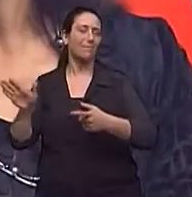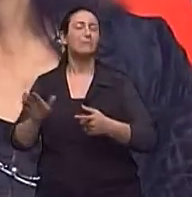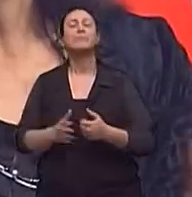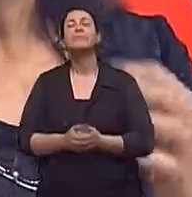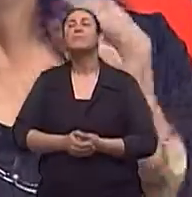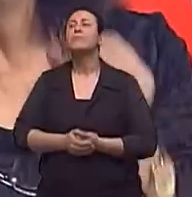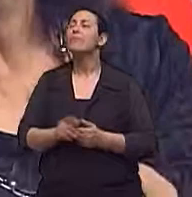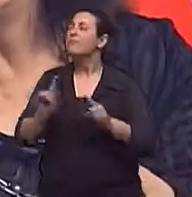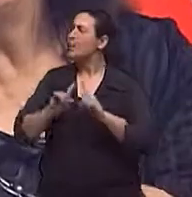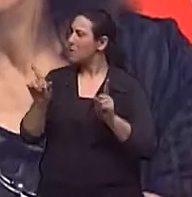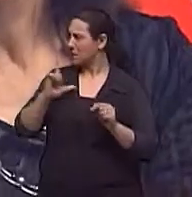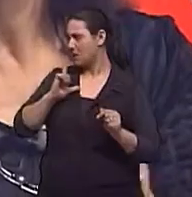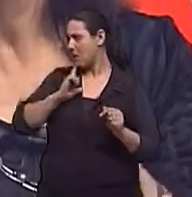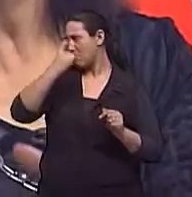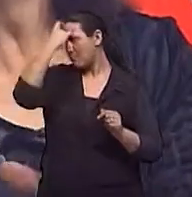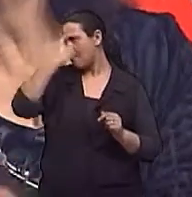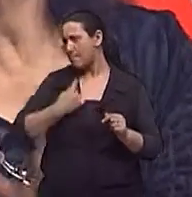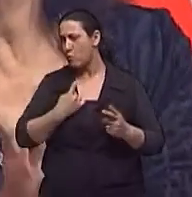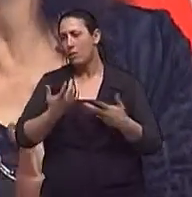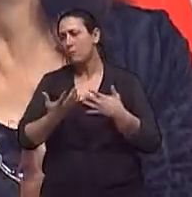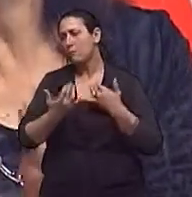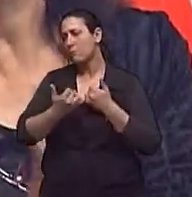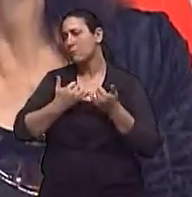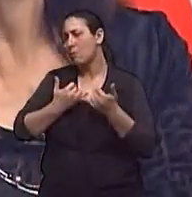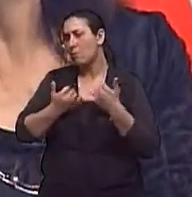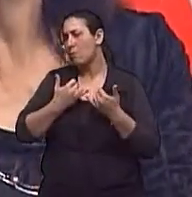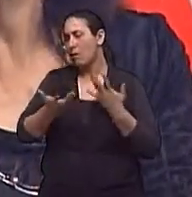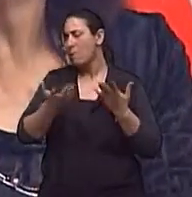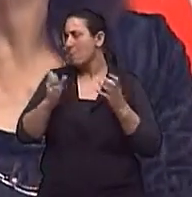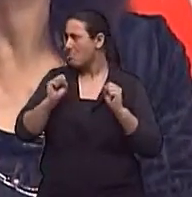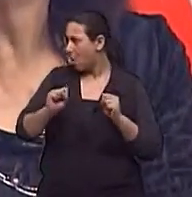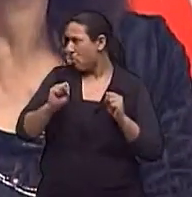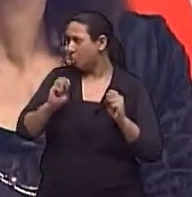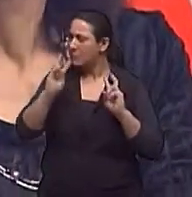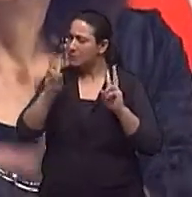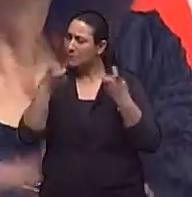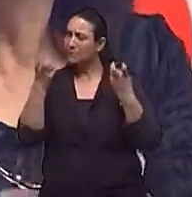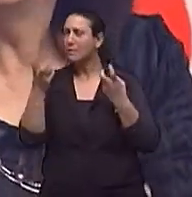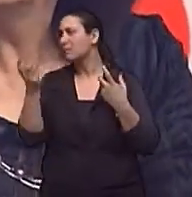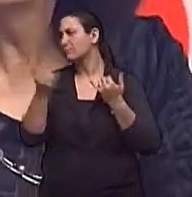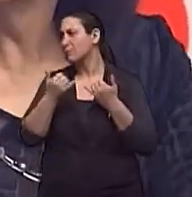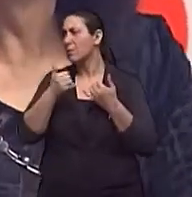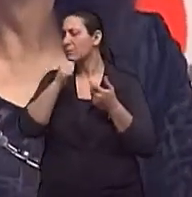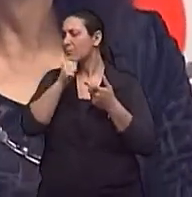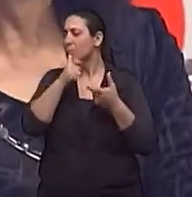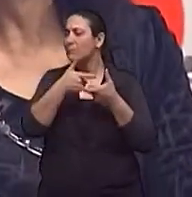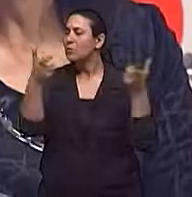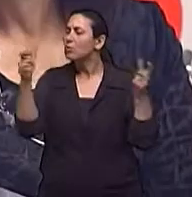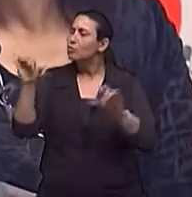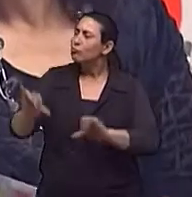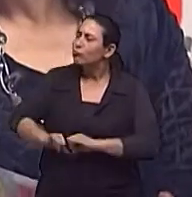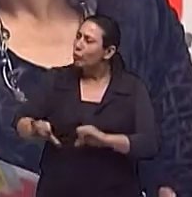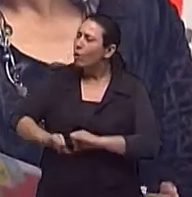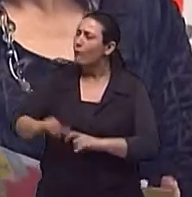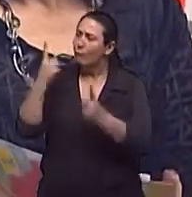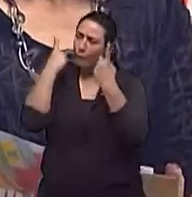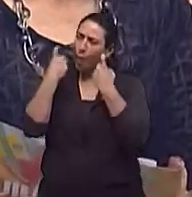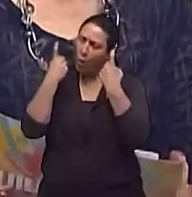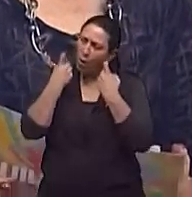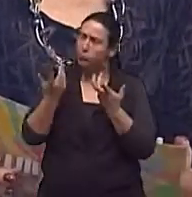certeza mas tem um perfil mas mais palpável que a gente possa detectar o que sofre violência